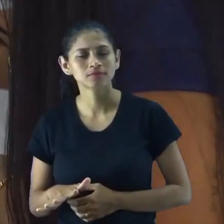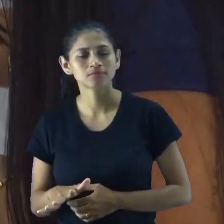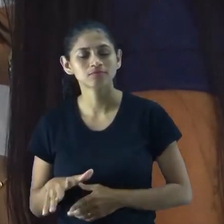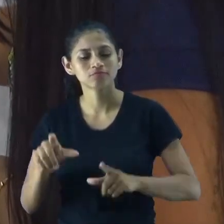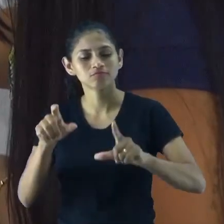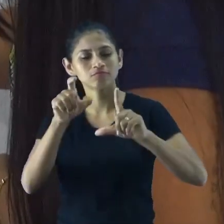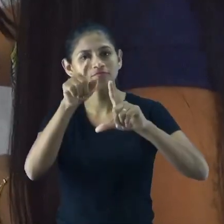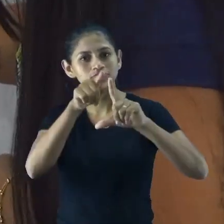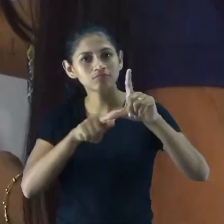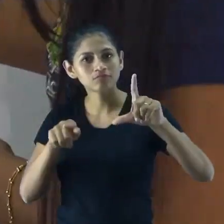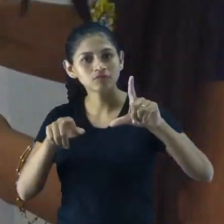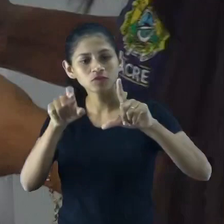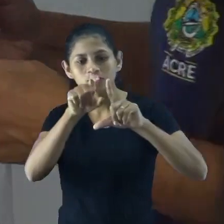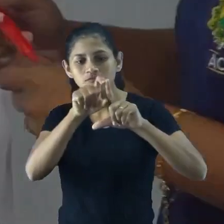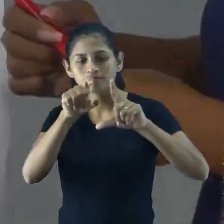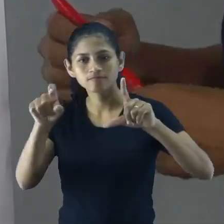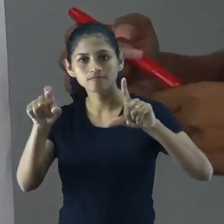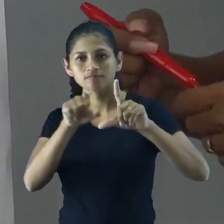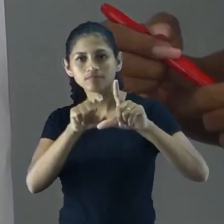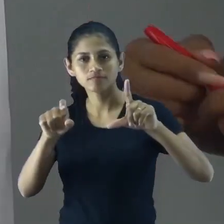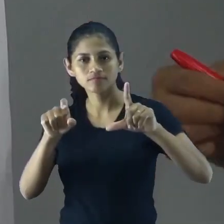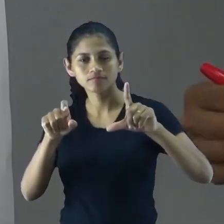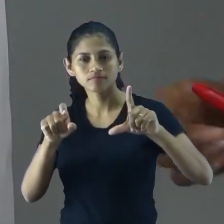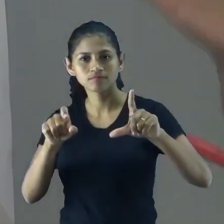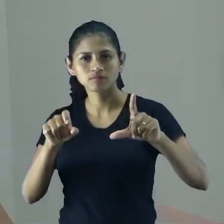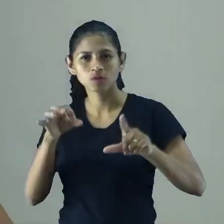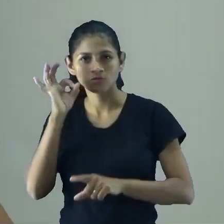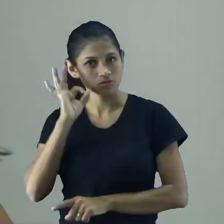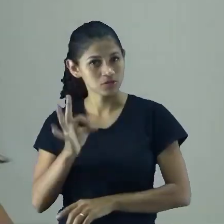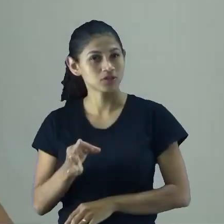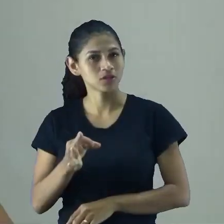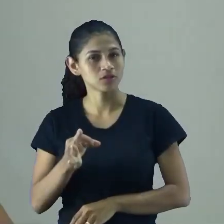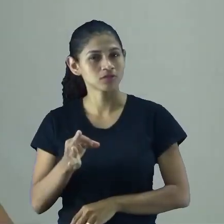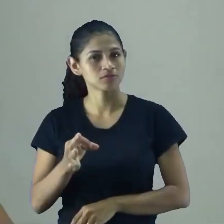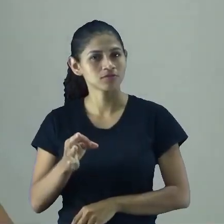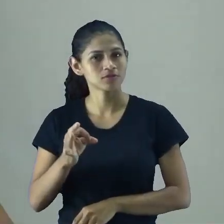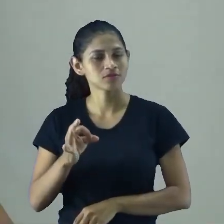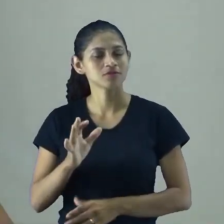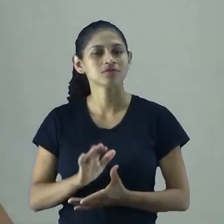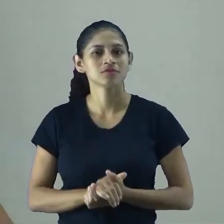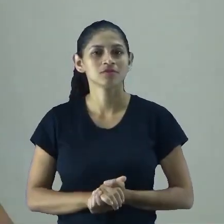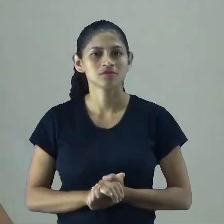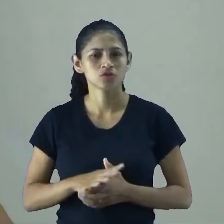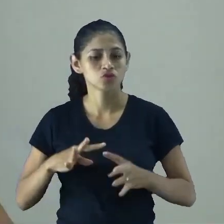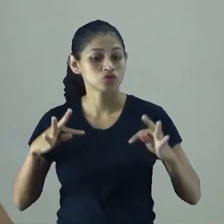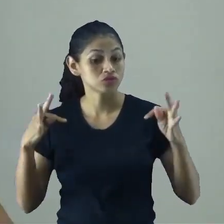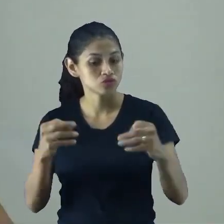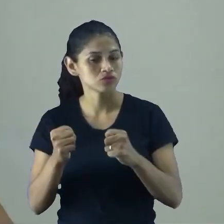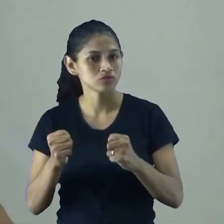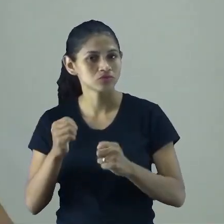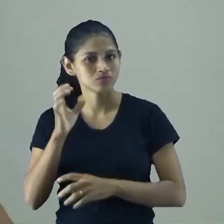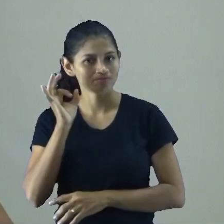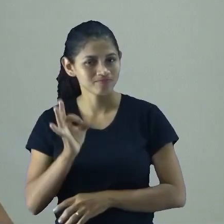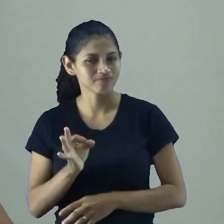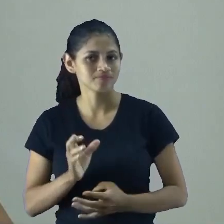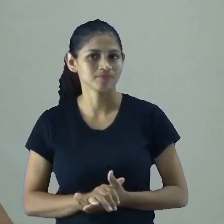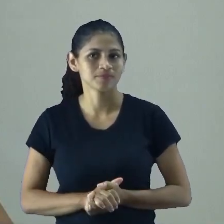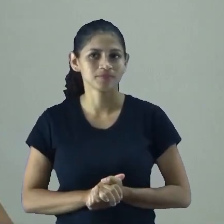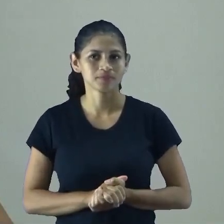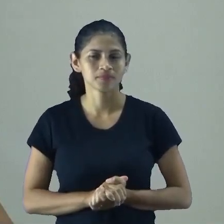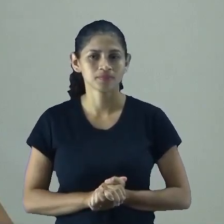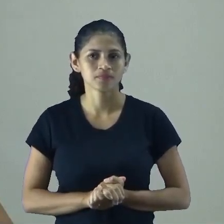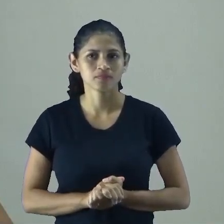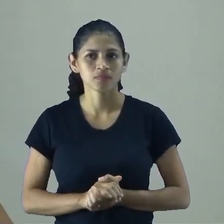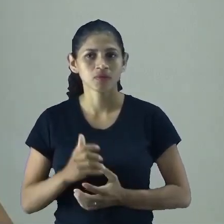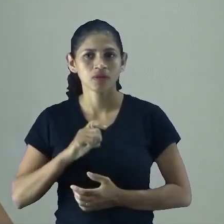gráfico de barra muito bem eu tenho certeza que vocês estão acertando tudinho aí de casa aqui nós